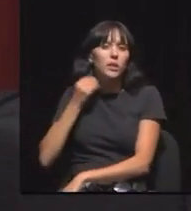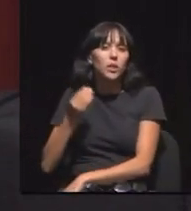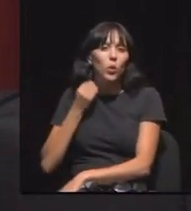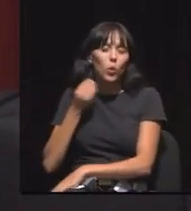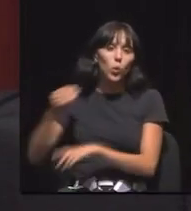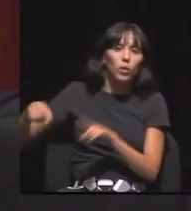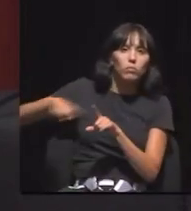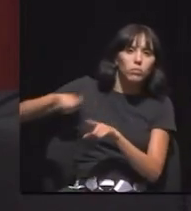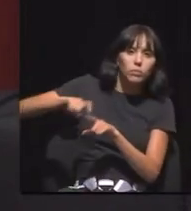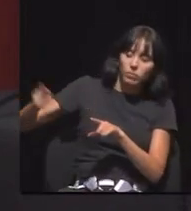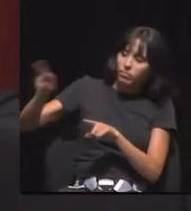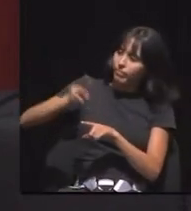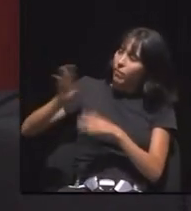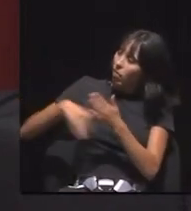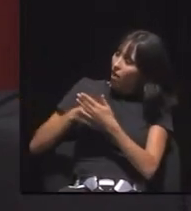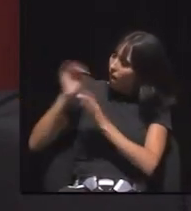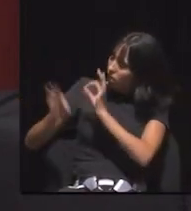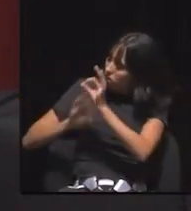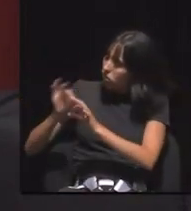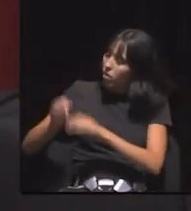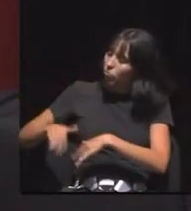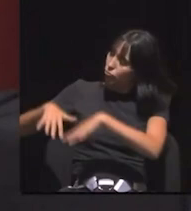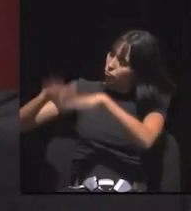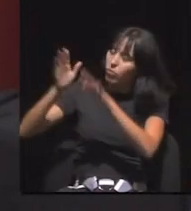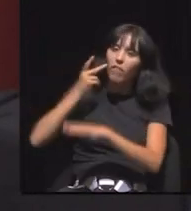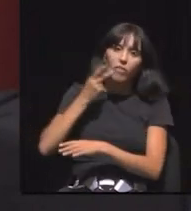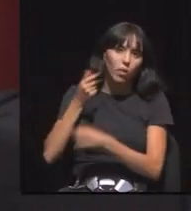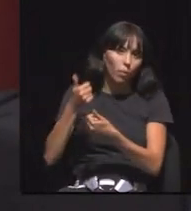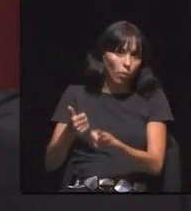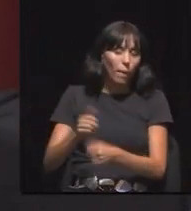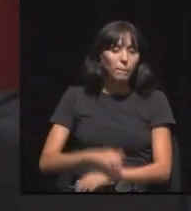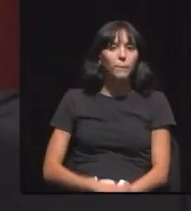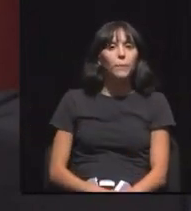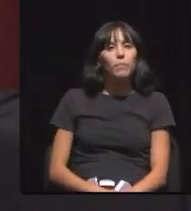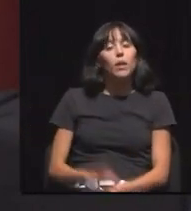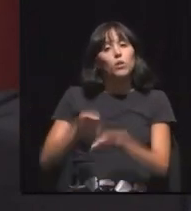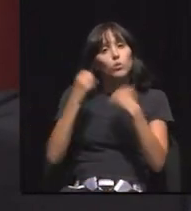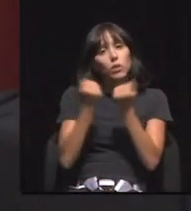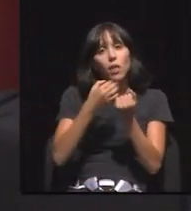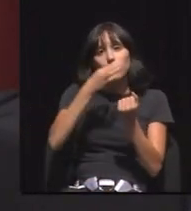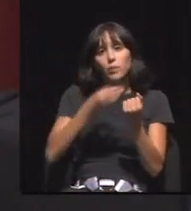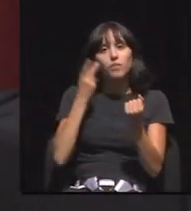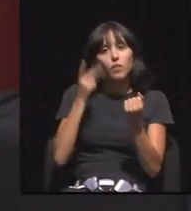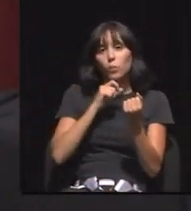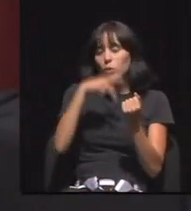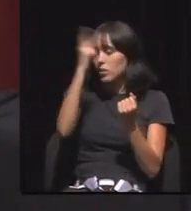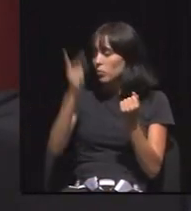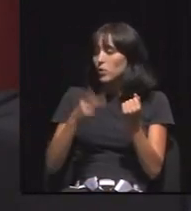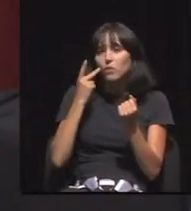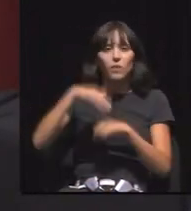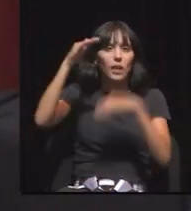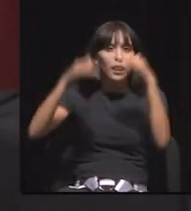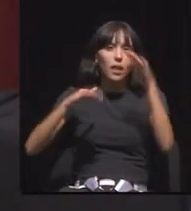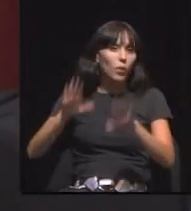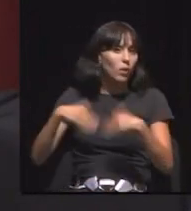e as condições para recuperar a esperança e construir uma vida boa. É uma sociedade que garante que a vida pode ser vivida plenamente em qualquer